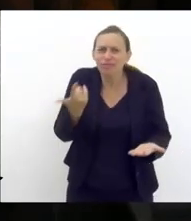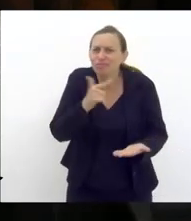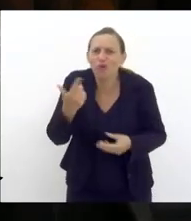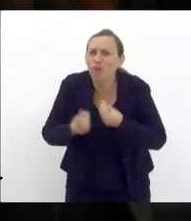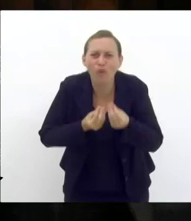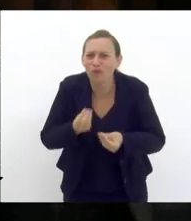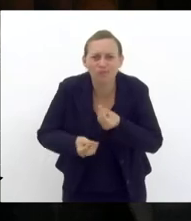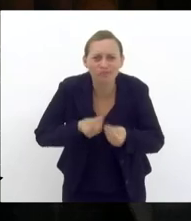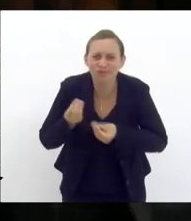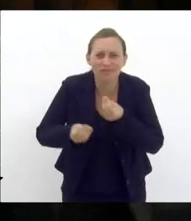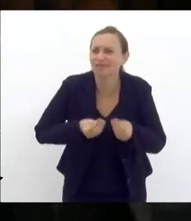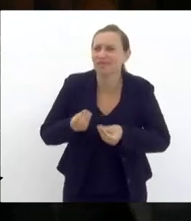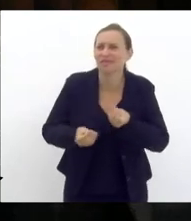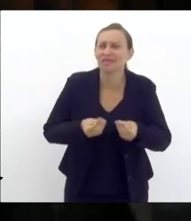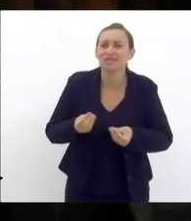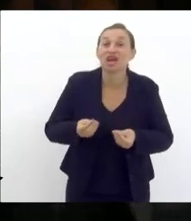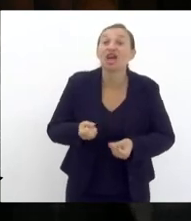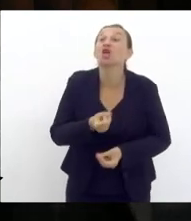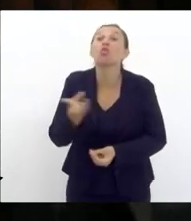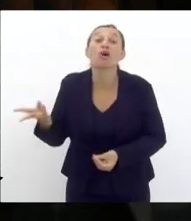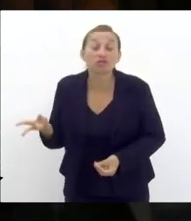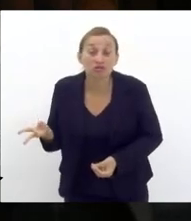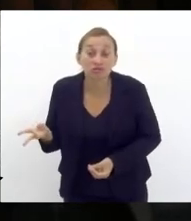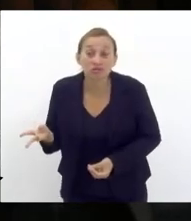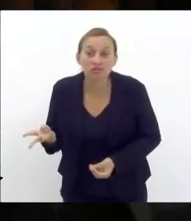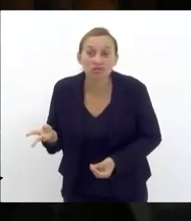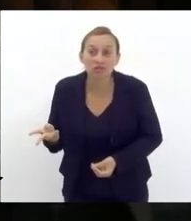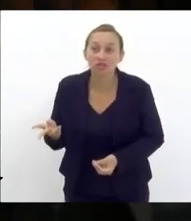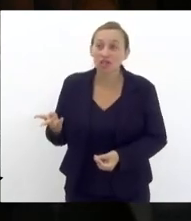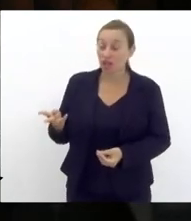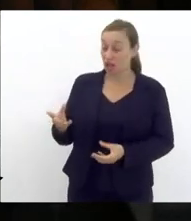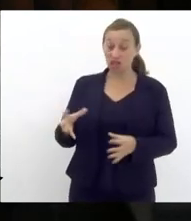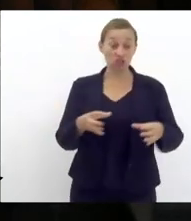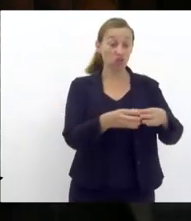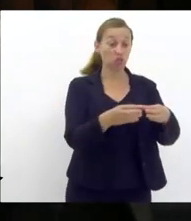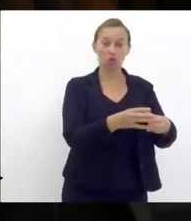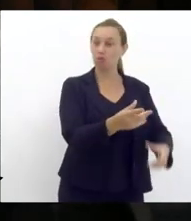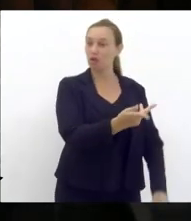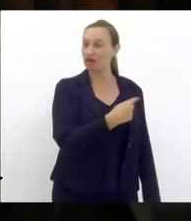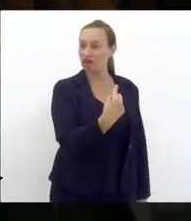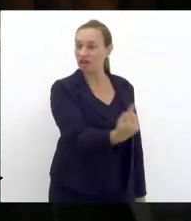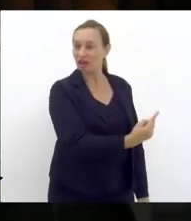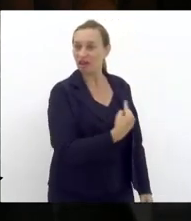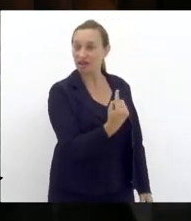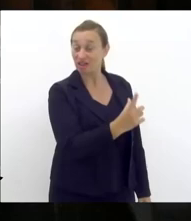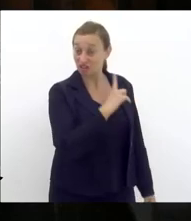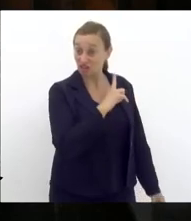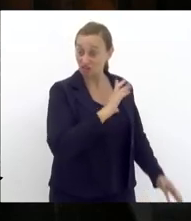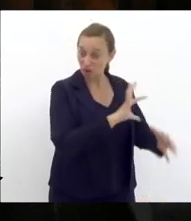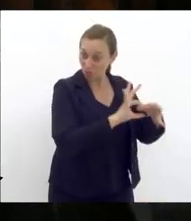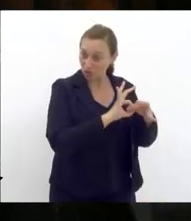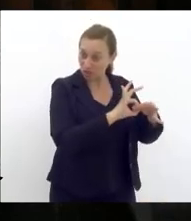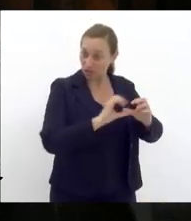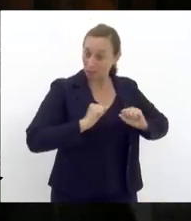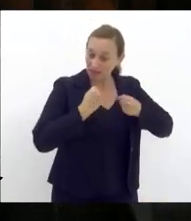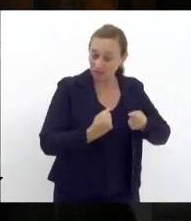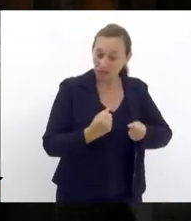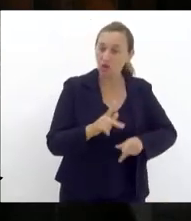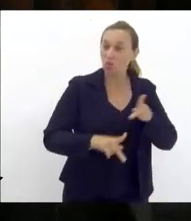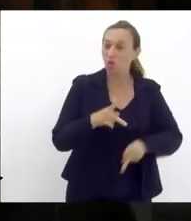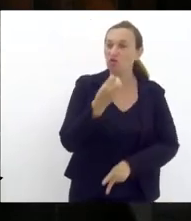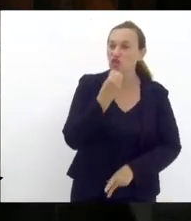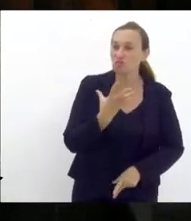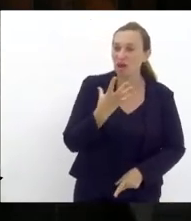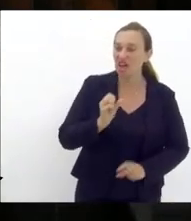existe e quanto essa bancada que estiver unida para defender a população de bem